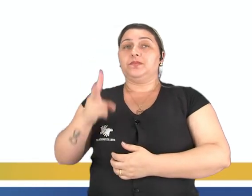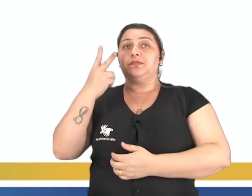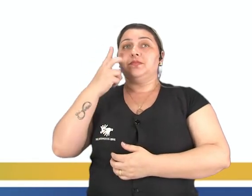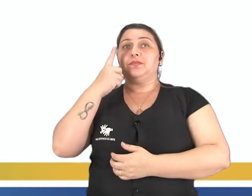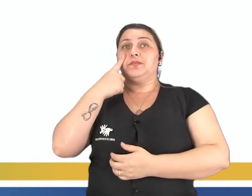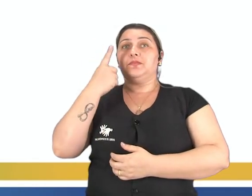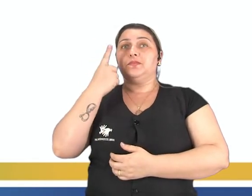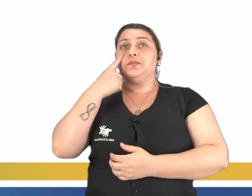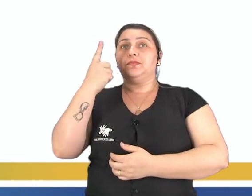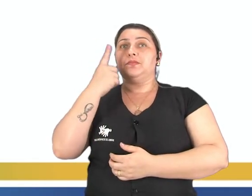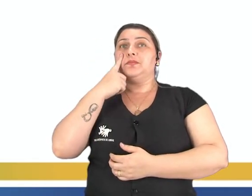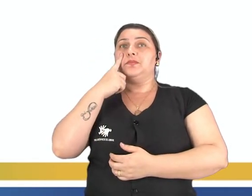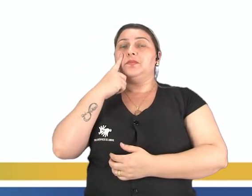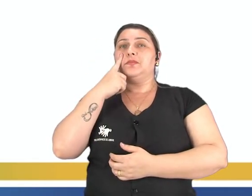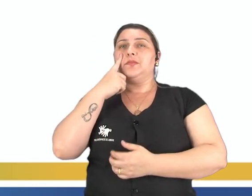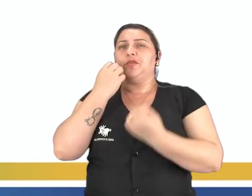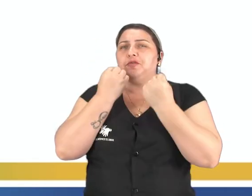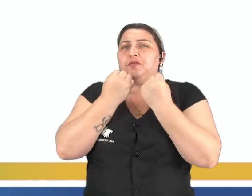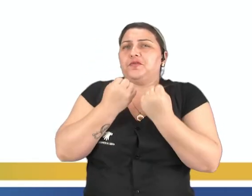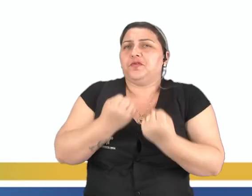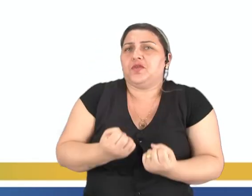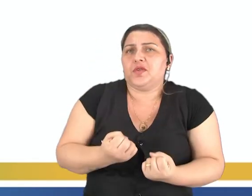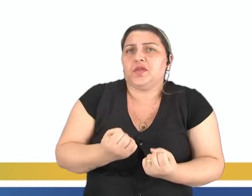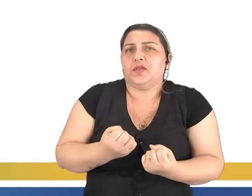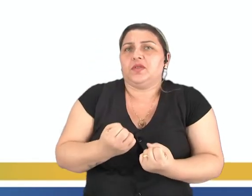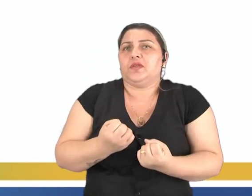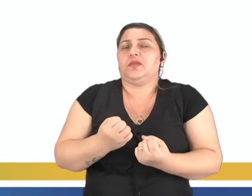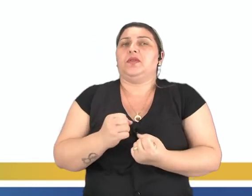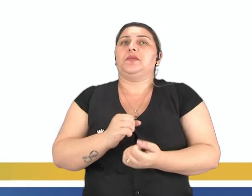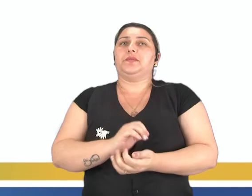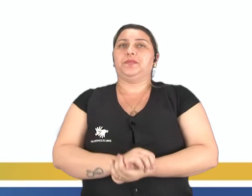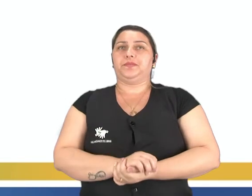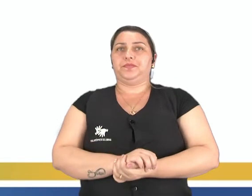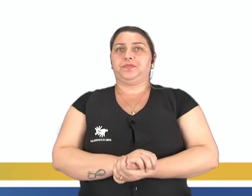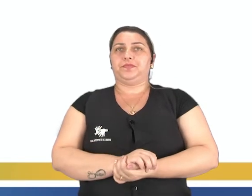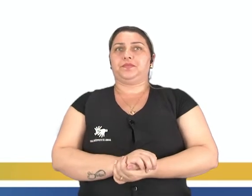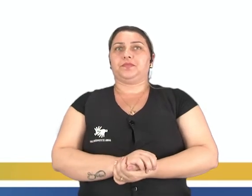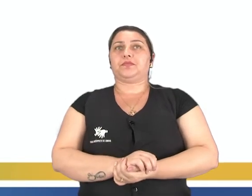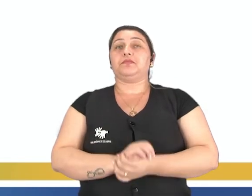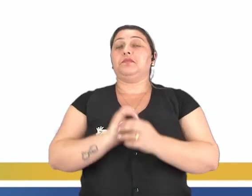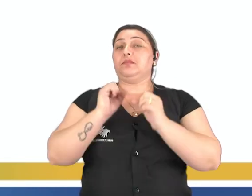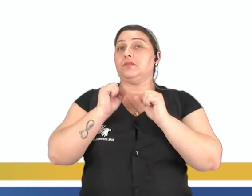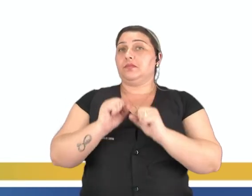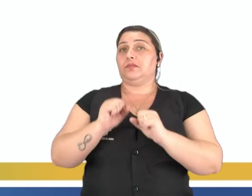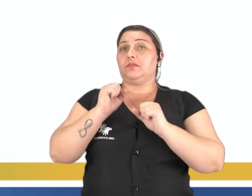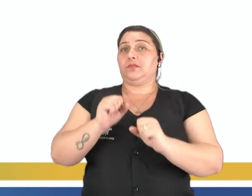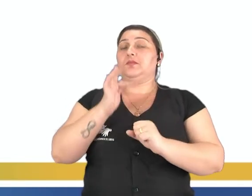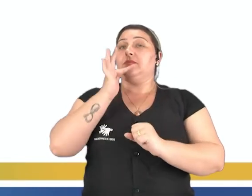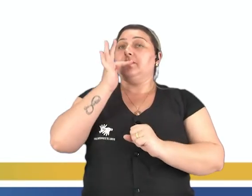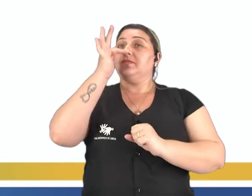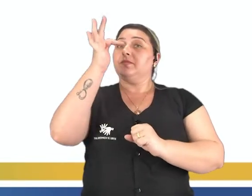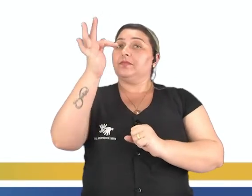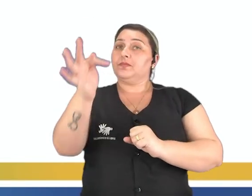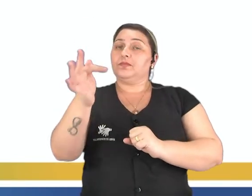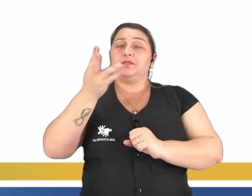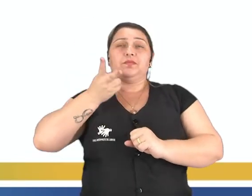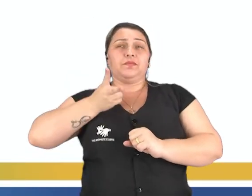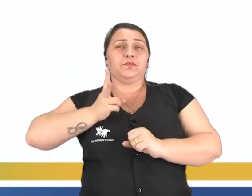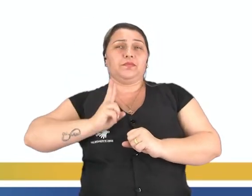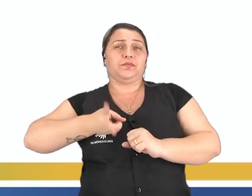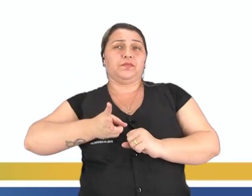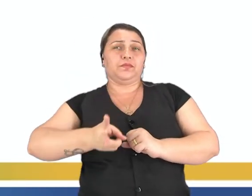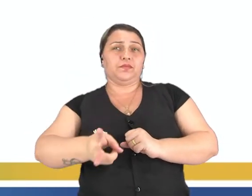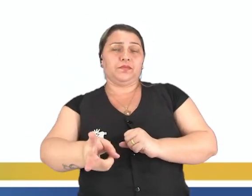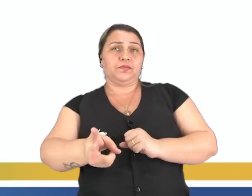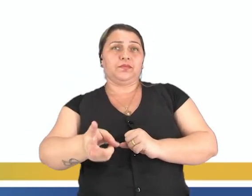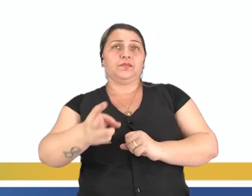ela tá forçando bastante essa parte torácica dela, né, que ela pode, se ela mantiver